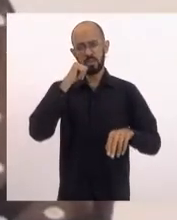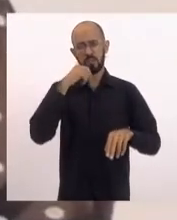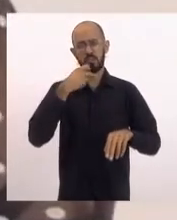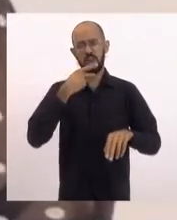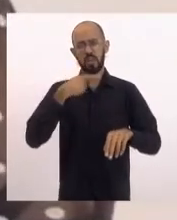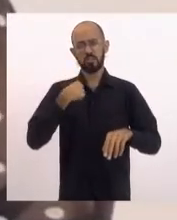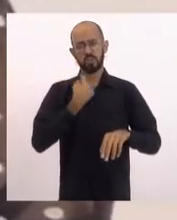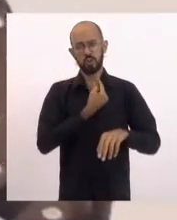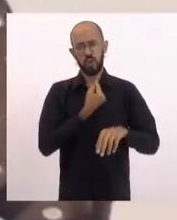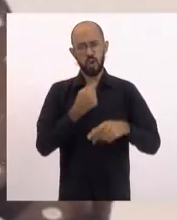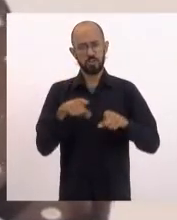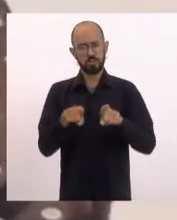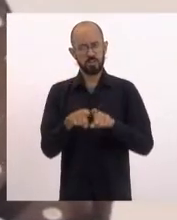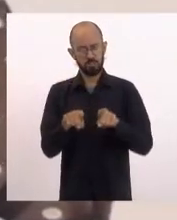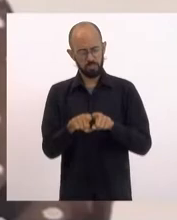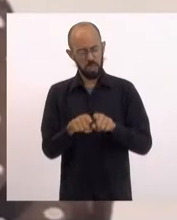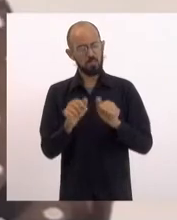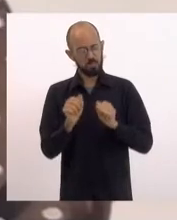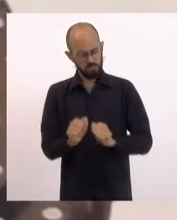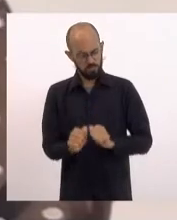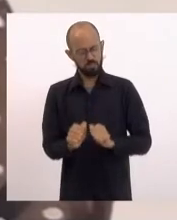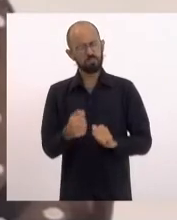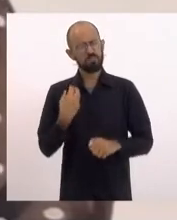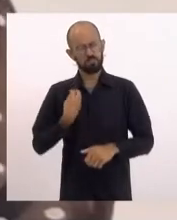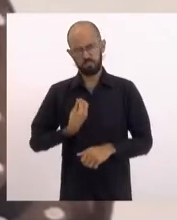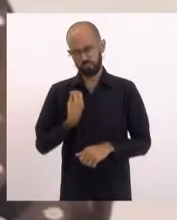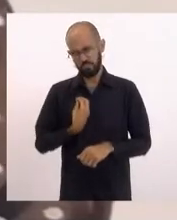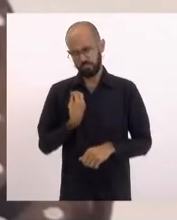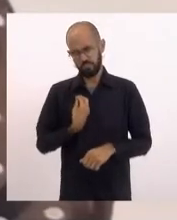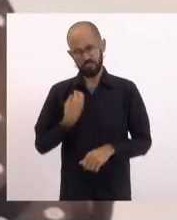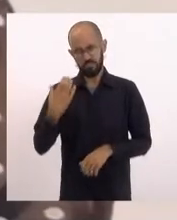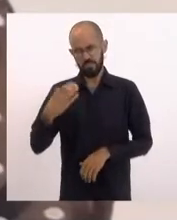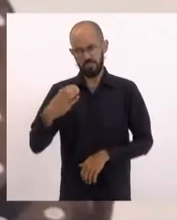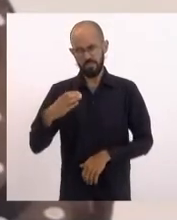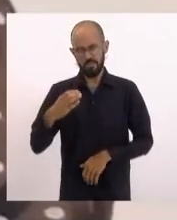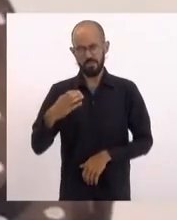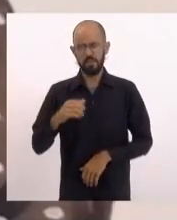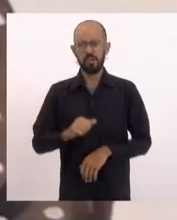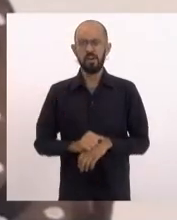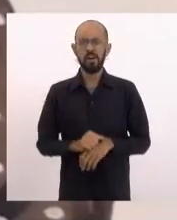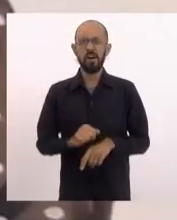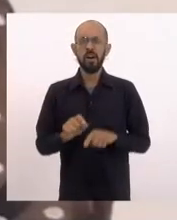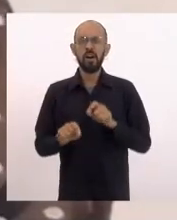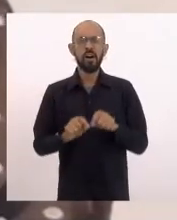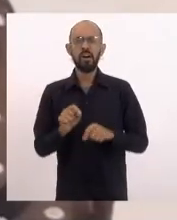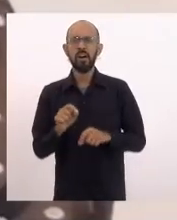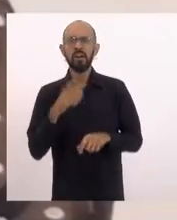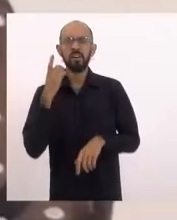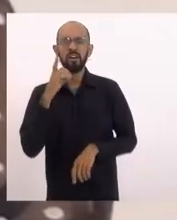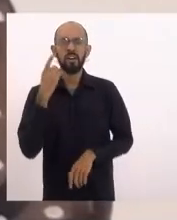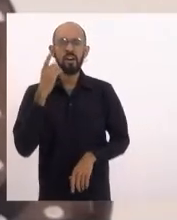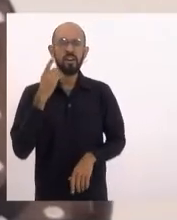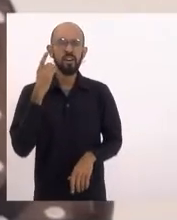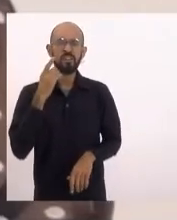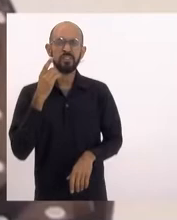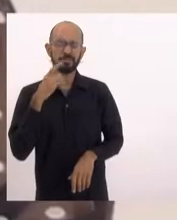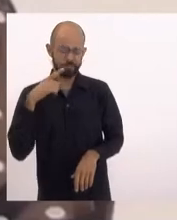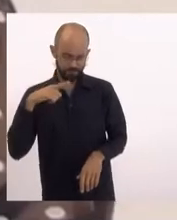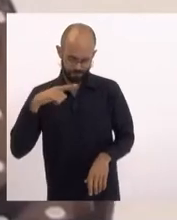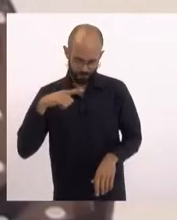também, mulheres, podemos estar nessas áreas da ciência. Deputados que atuam aí na área